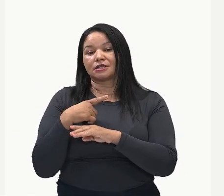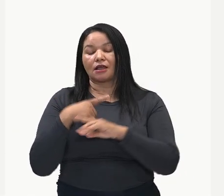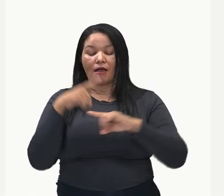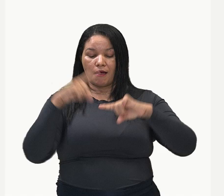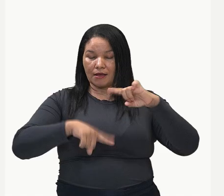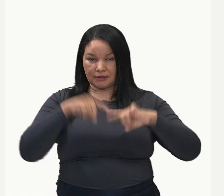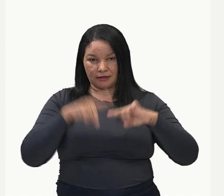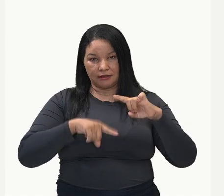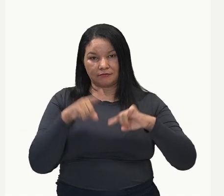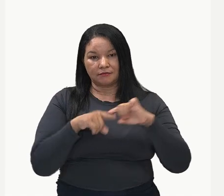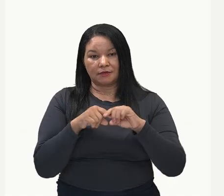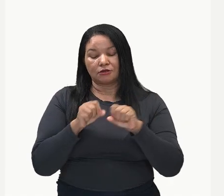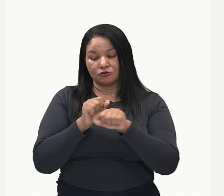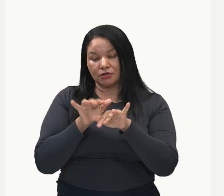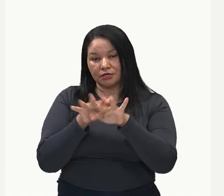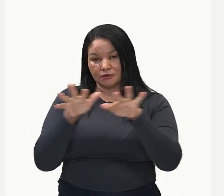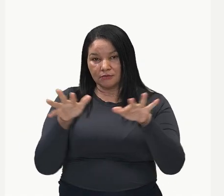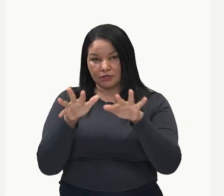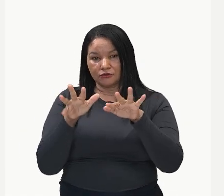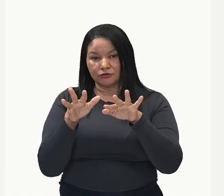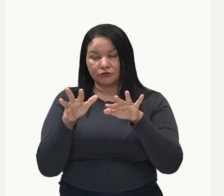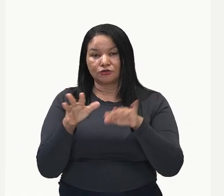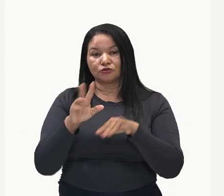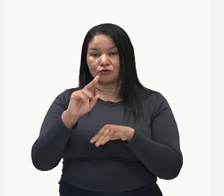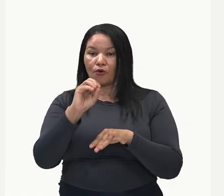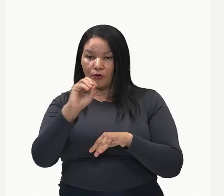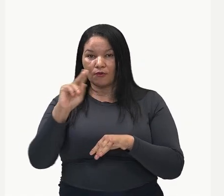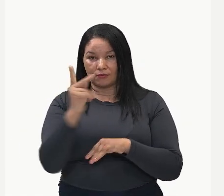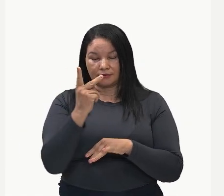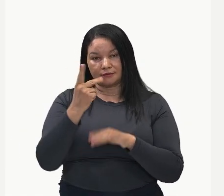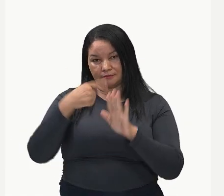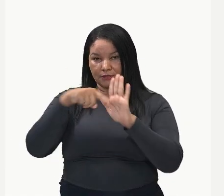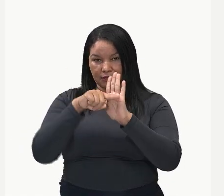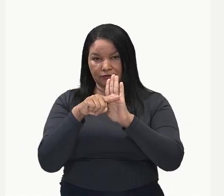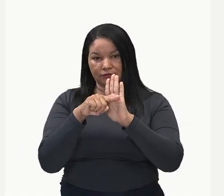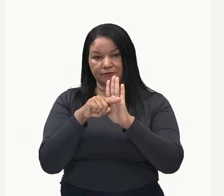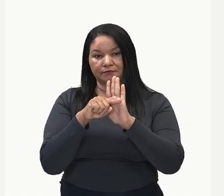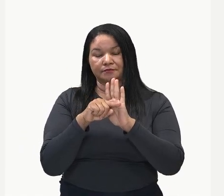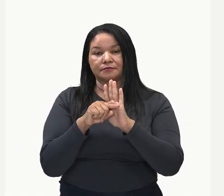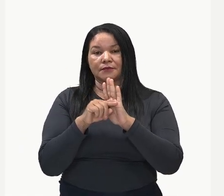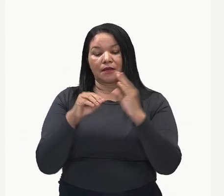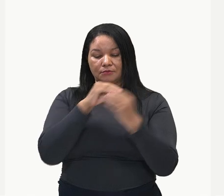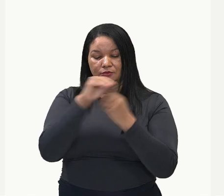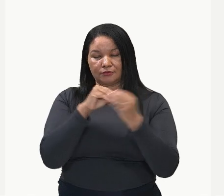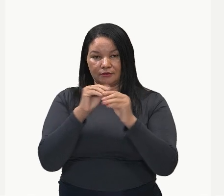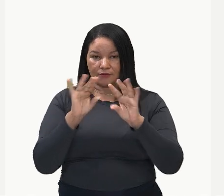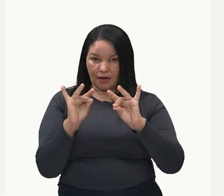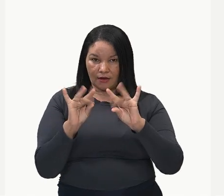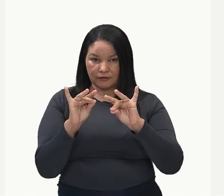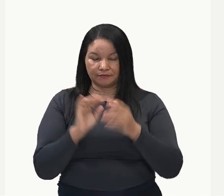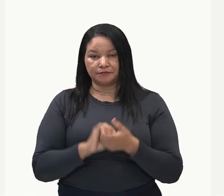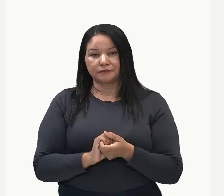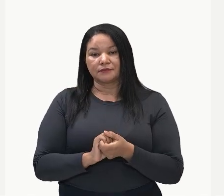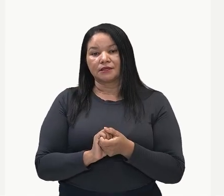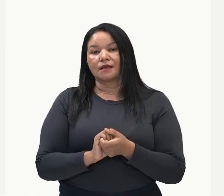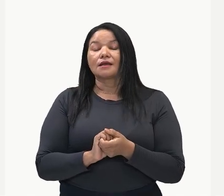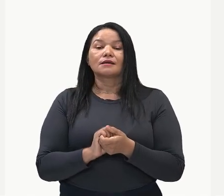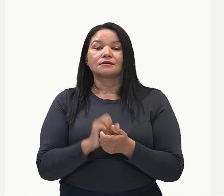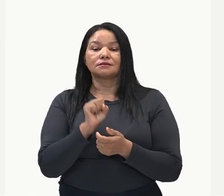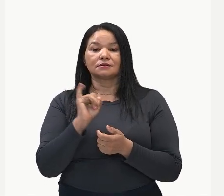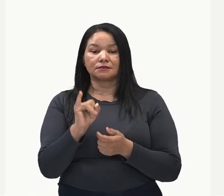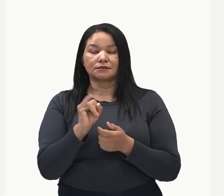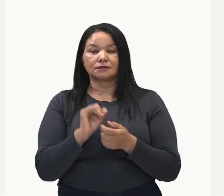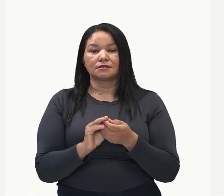que poderão liberar hidroxilas, né, OH-, quando reagirem com a água. Já quando reagem com